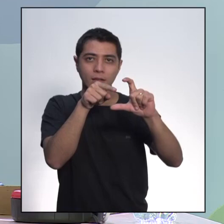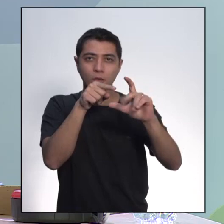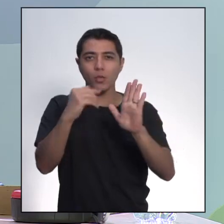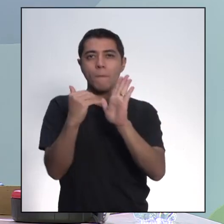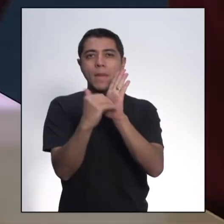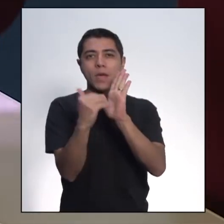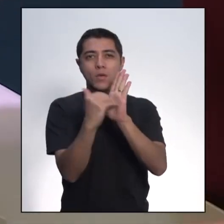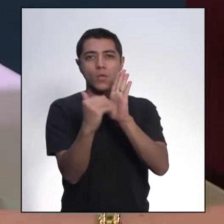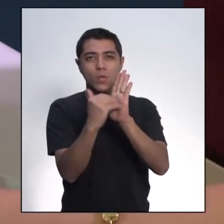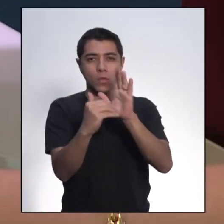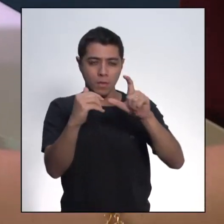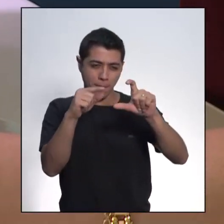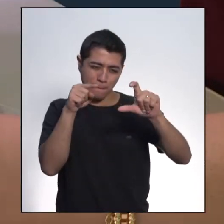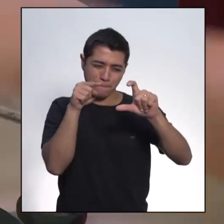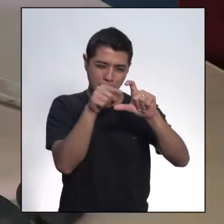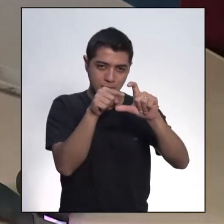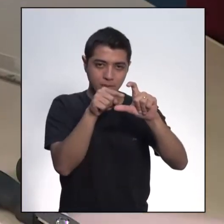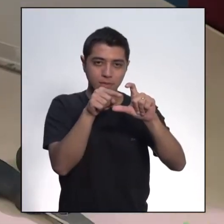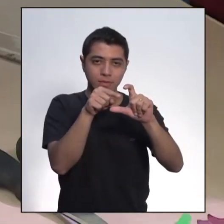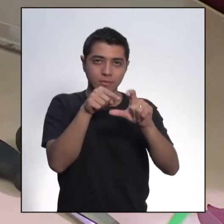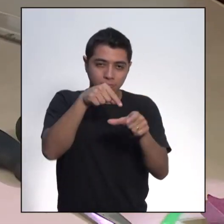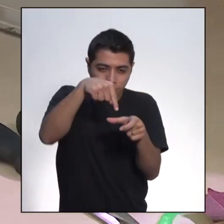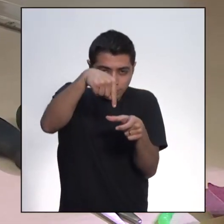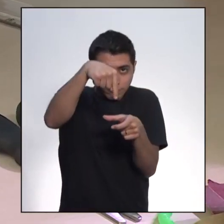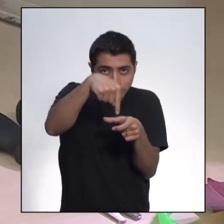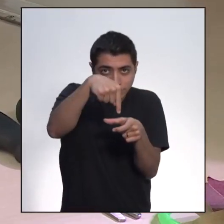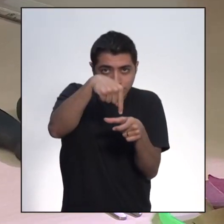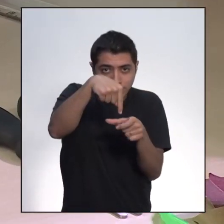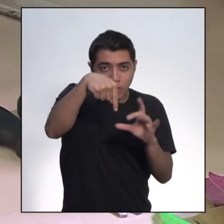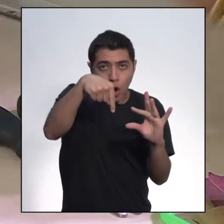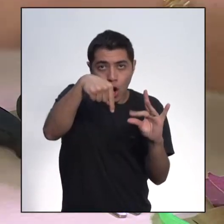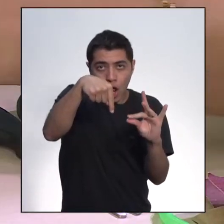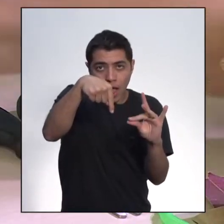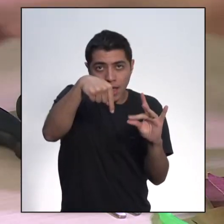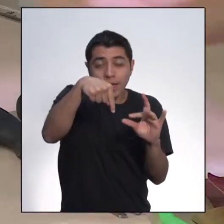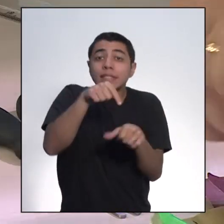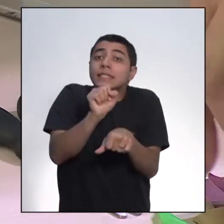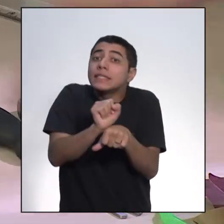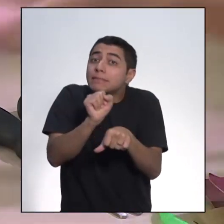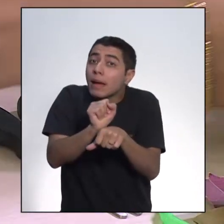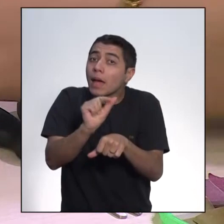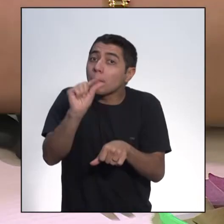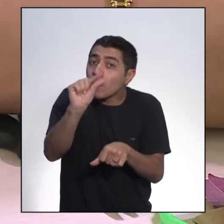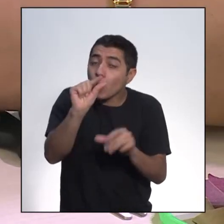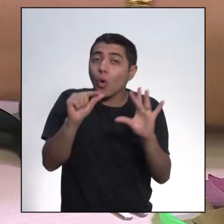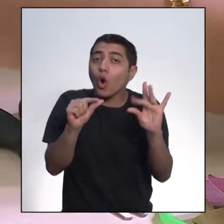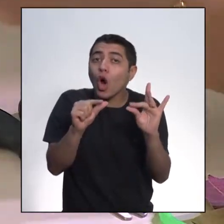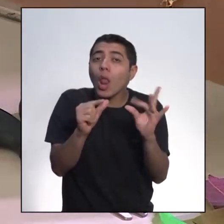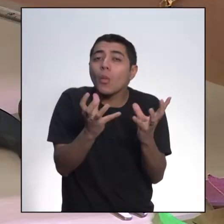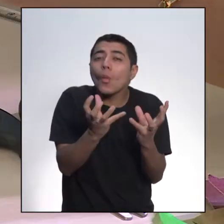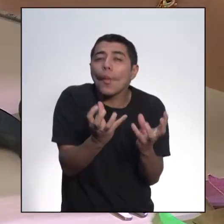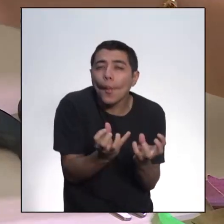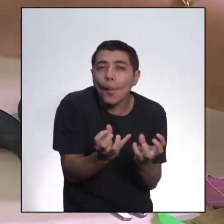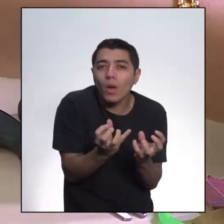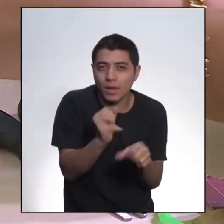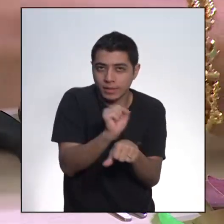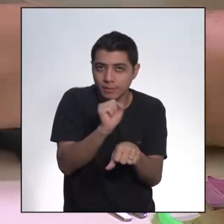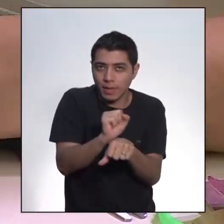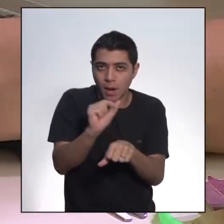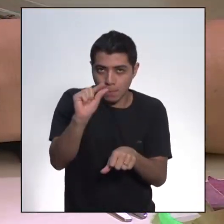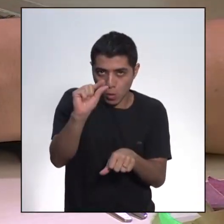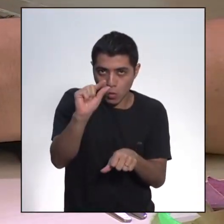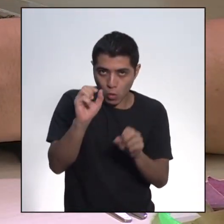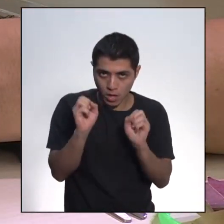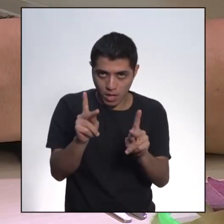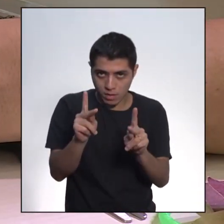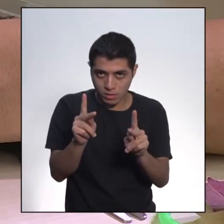Colocar, como a gente está, vai ter que esperar um pouquinho, ó, tá vendo? Ó, a cola secar, né? Bem aqui no centro, para que ela